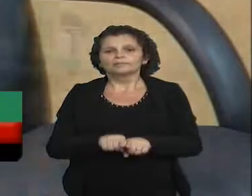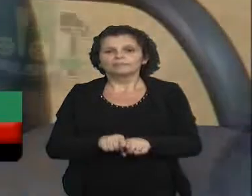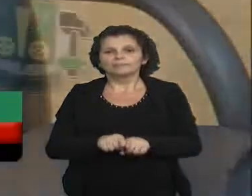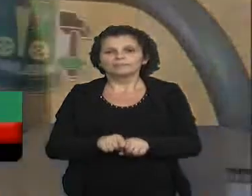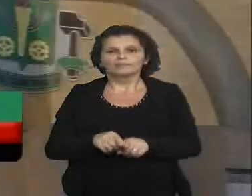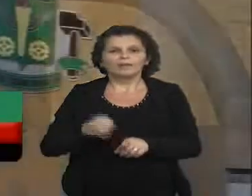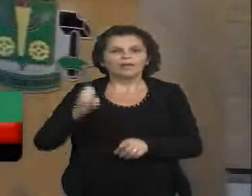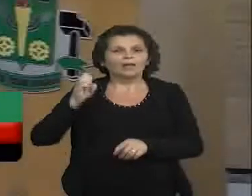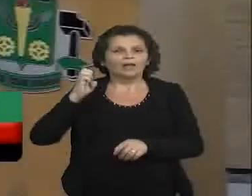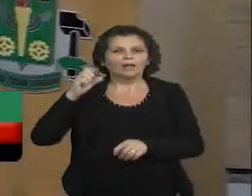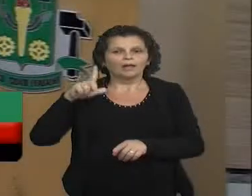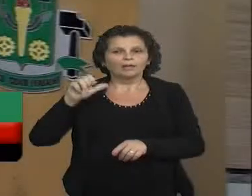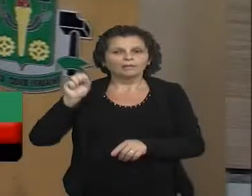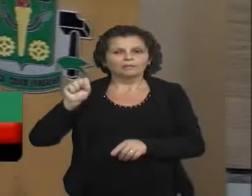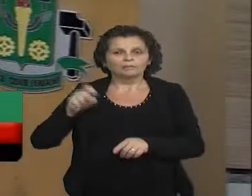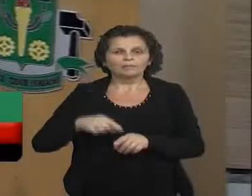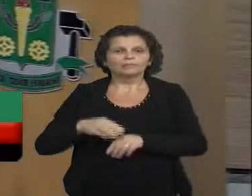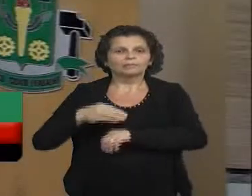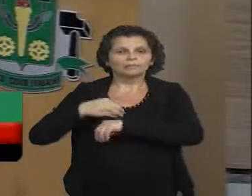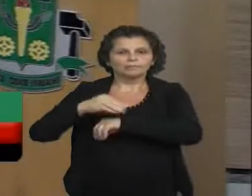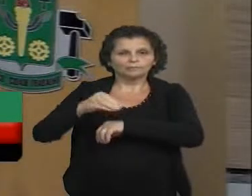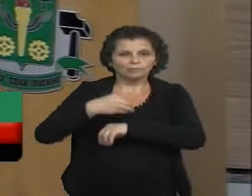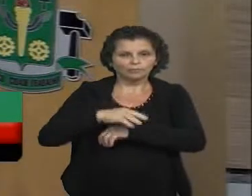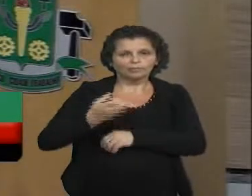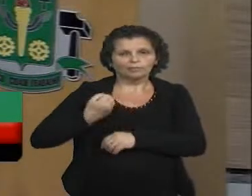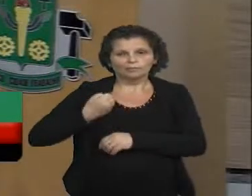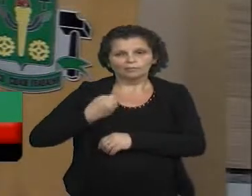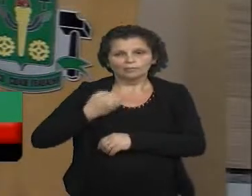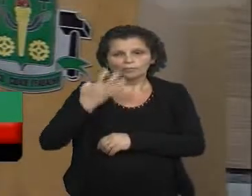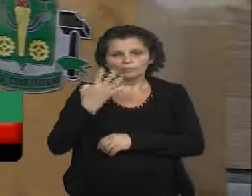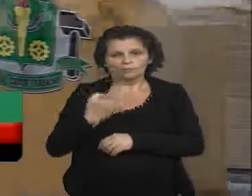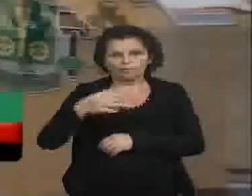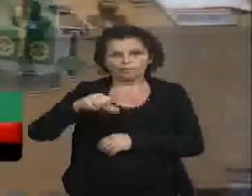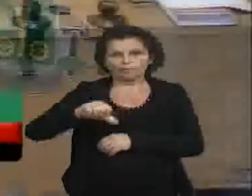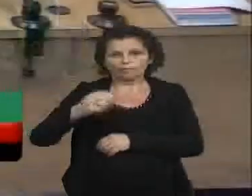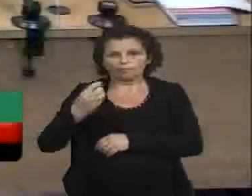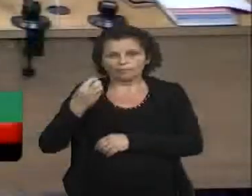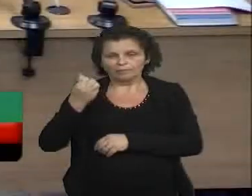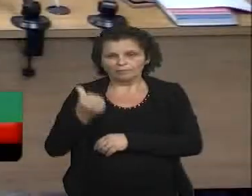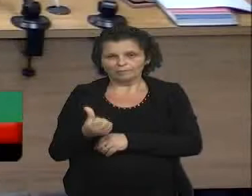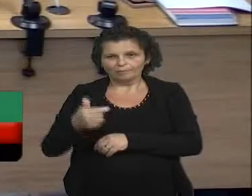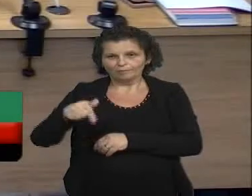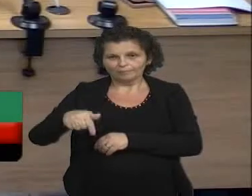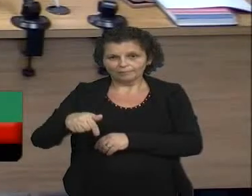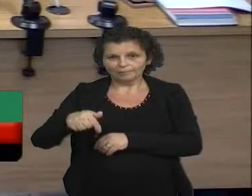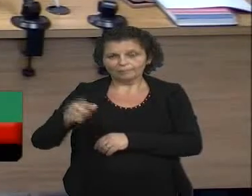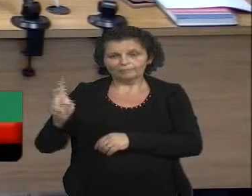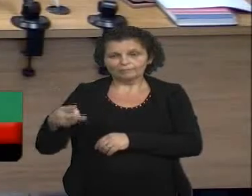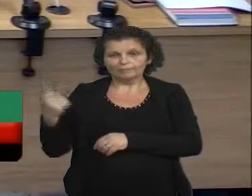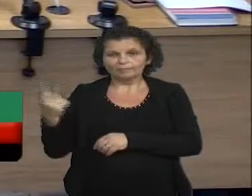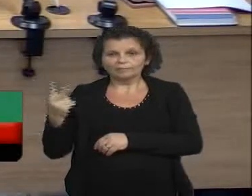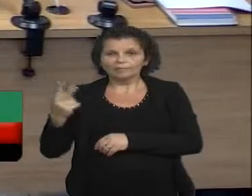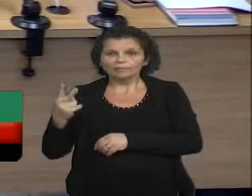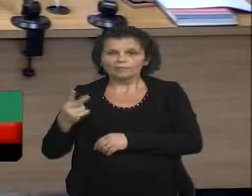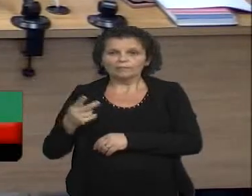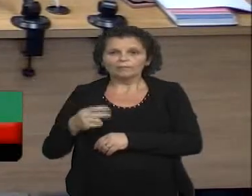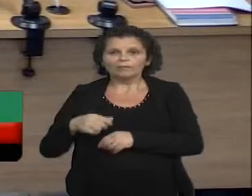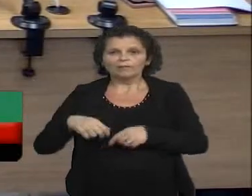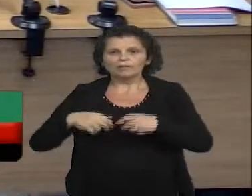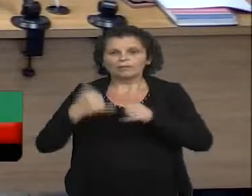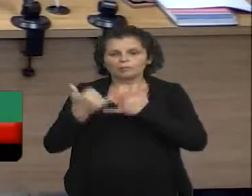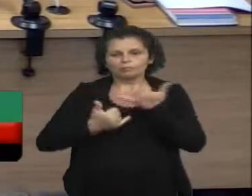Elza Oliveira. Indicação de número 4967 de 2022, manutenção de